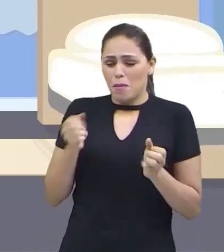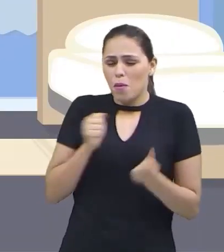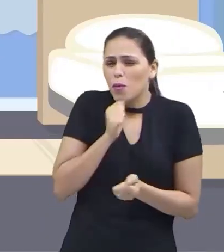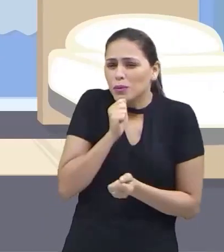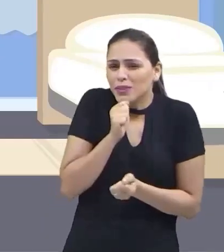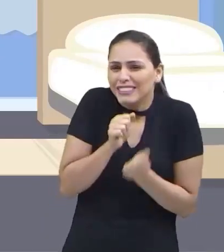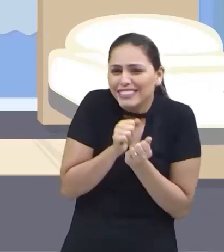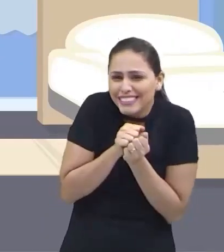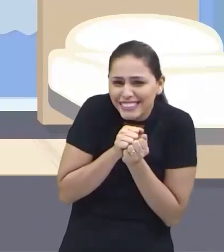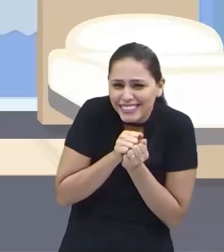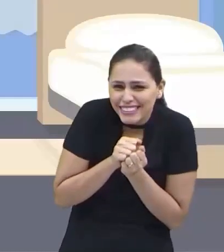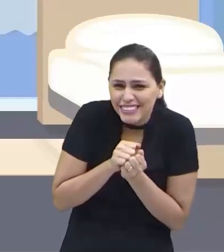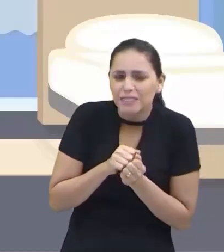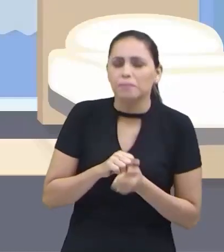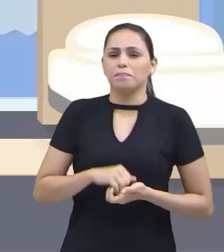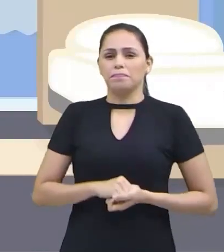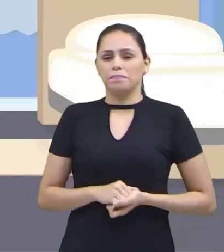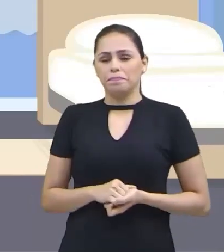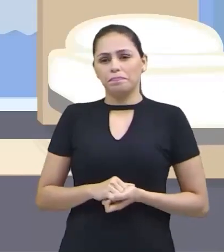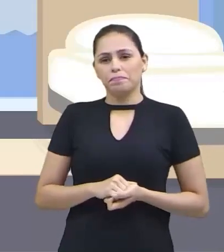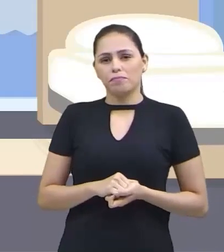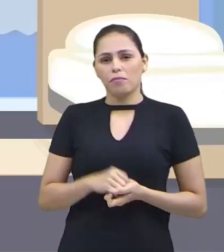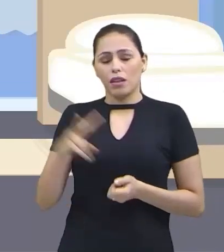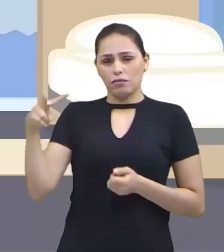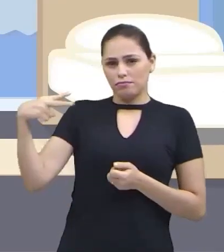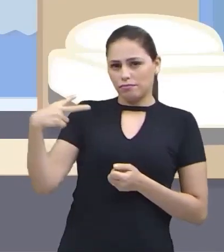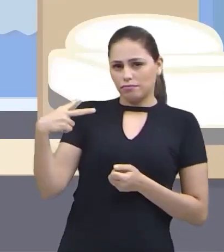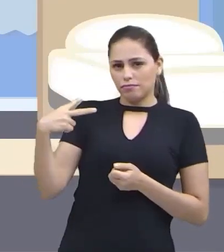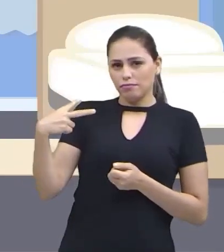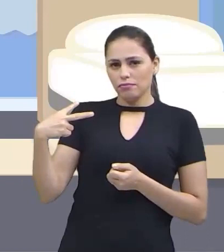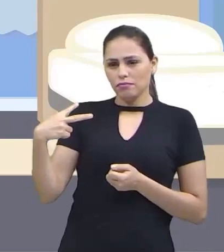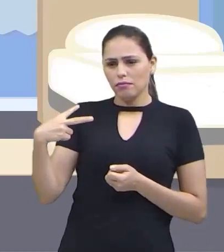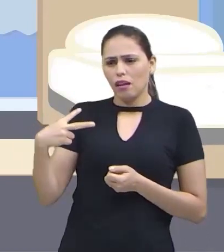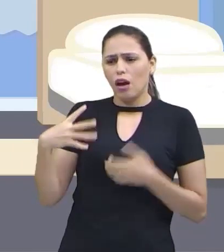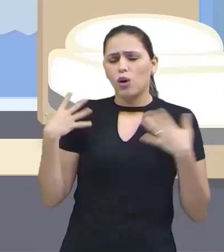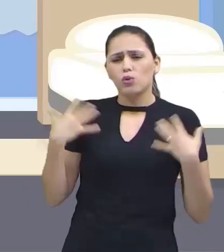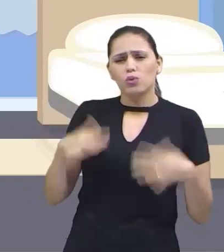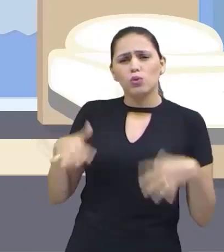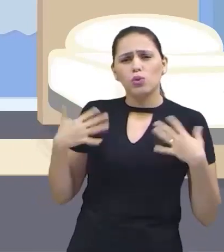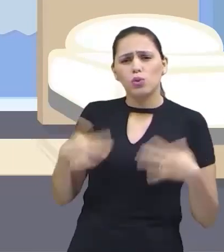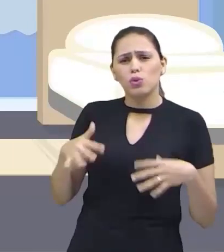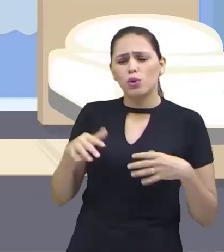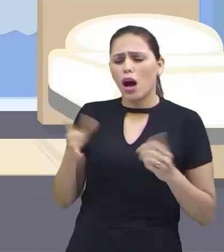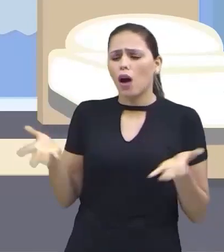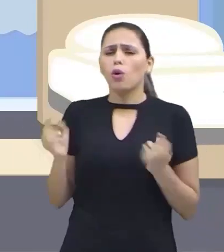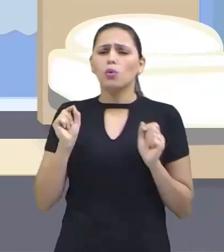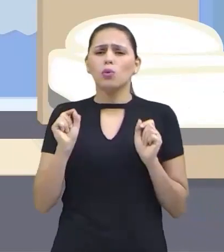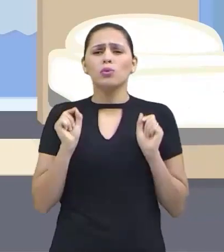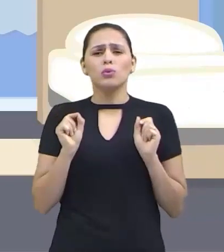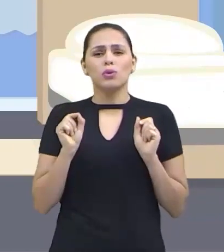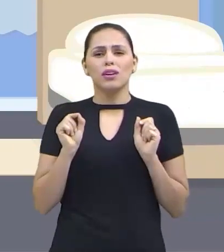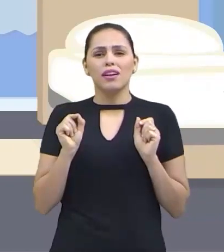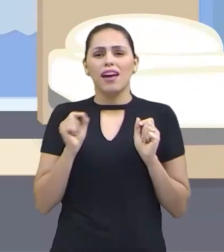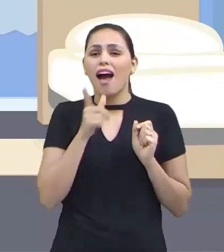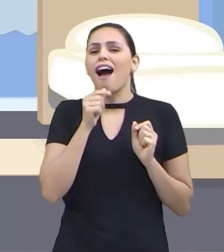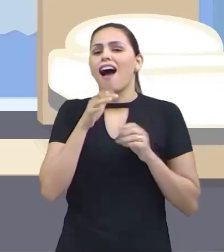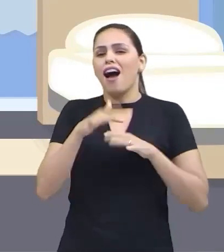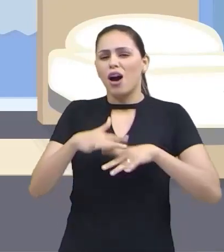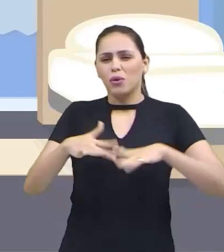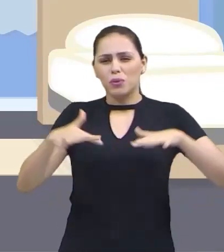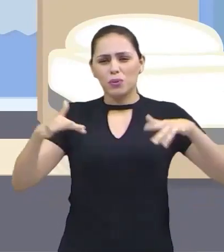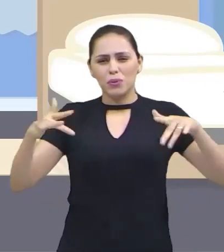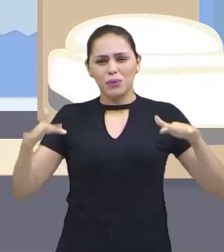e os gigantes não viram a gente. Ai, essa árvore, não acaba isso! O que, que a gente tem aqui agora? A gente tem um rio, um